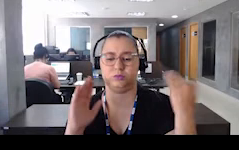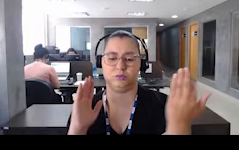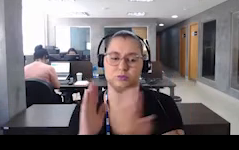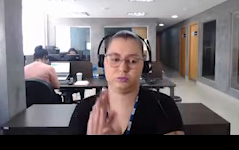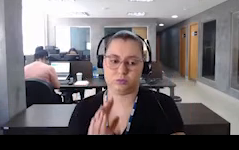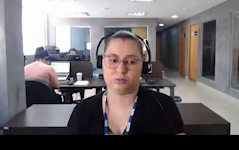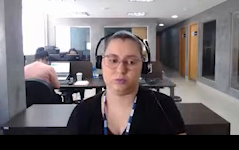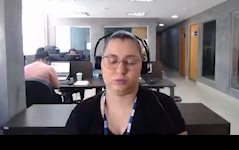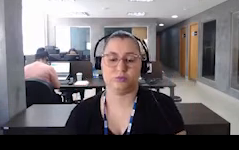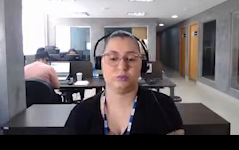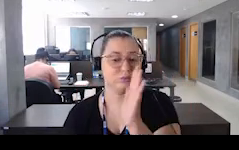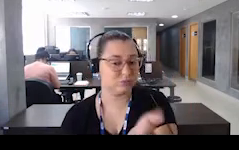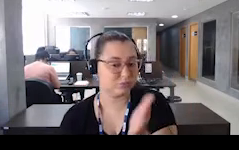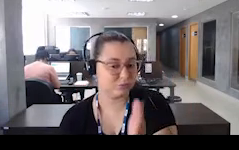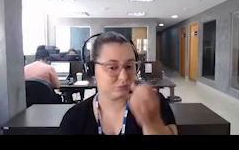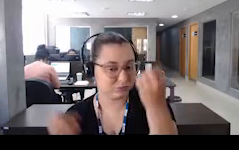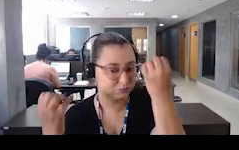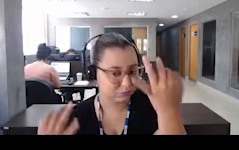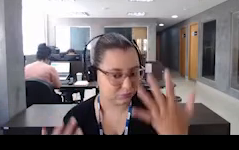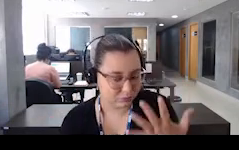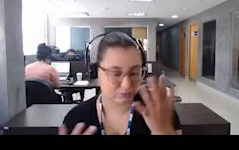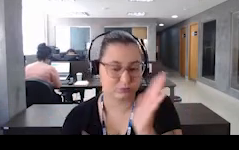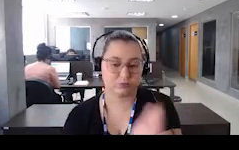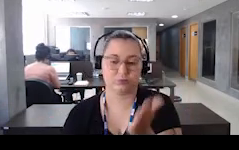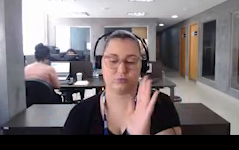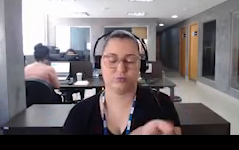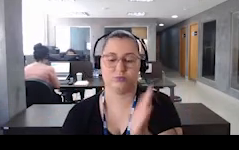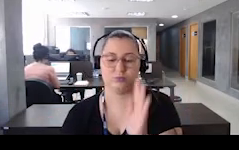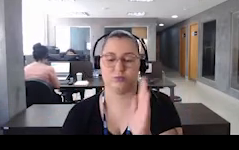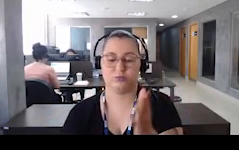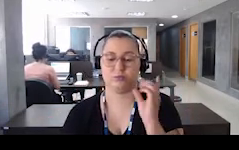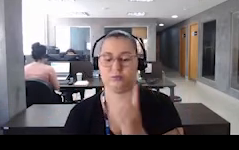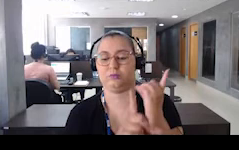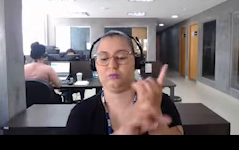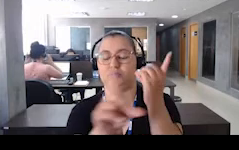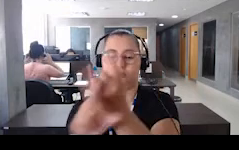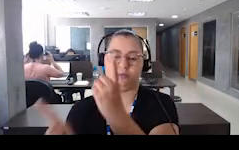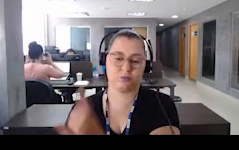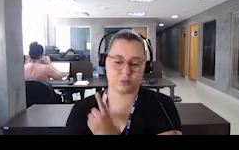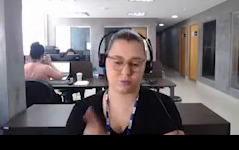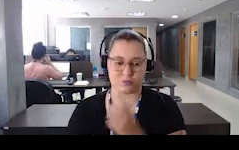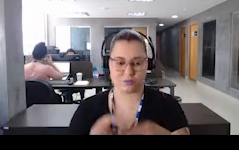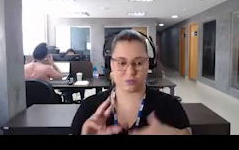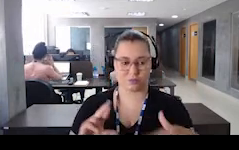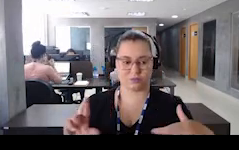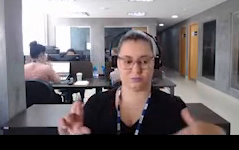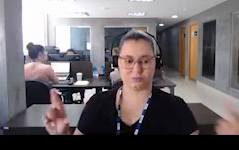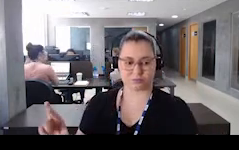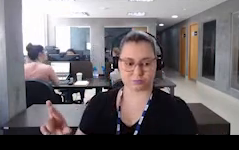ao conteúdo, né? Que eu já expliquei para vocês como que faz, né? Para vocês encontrarem lá onde é